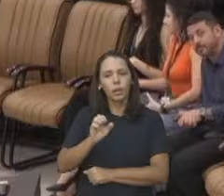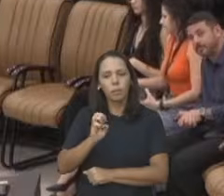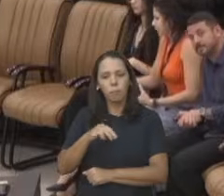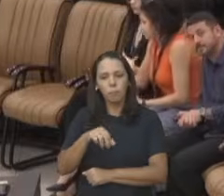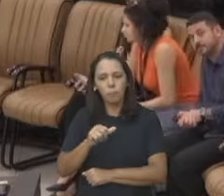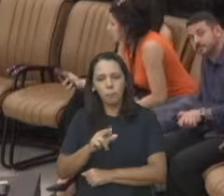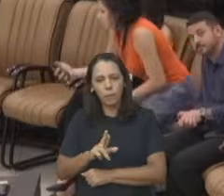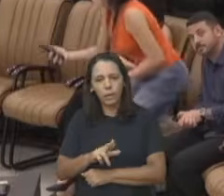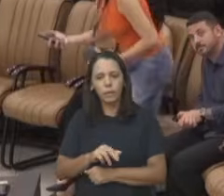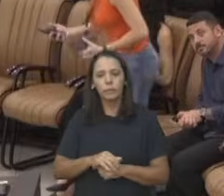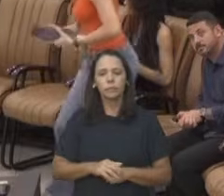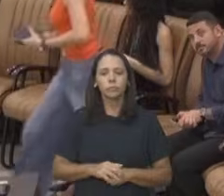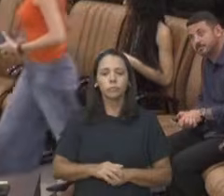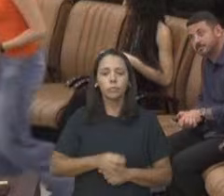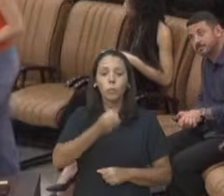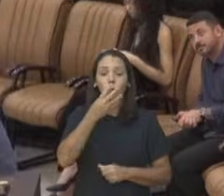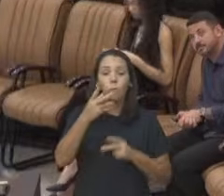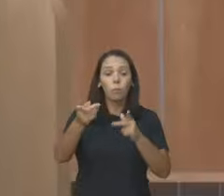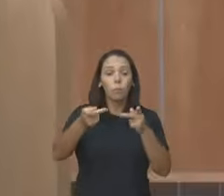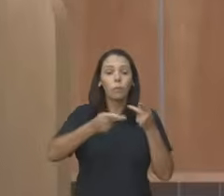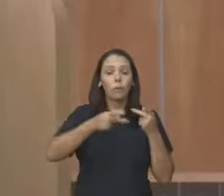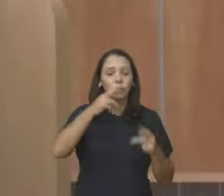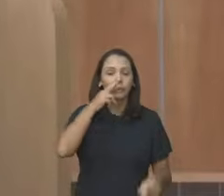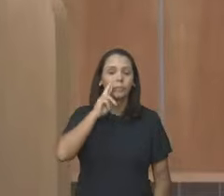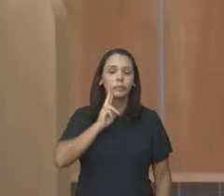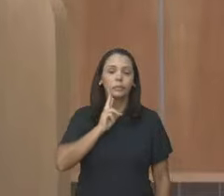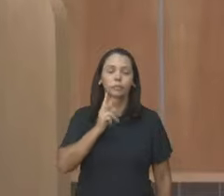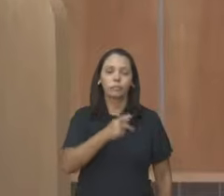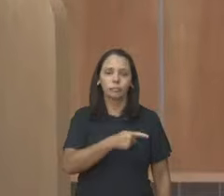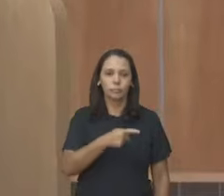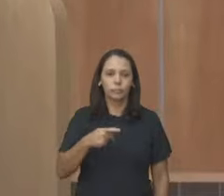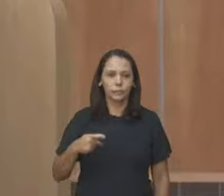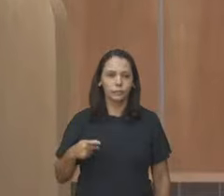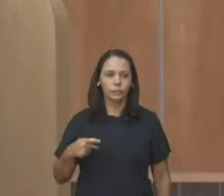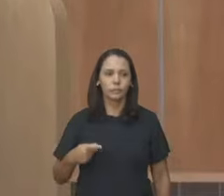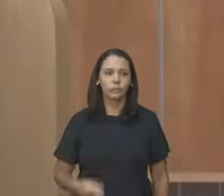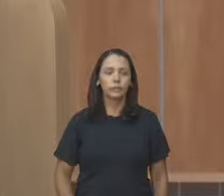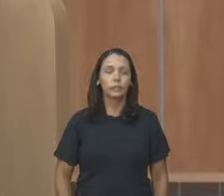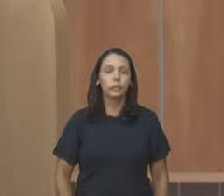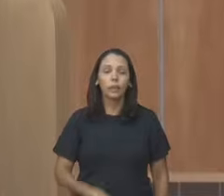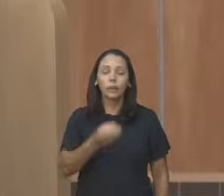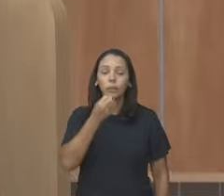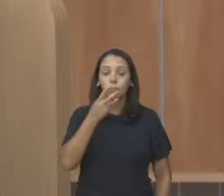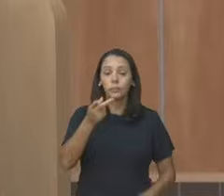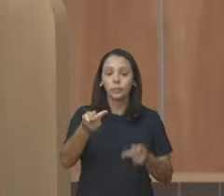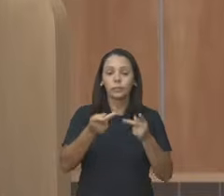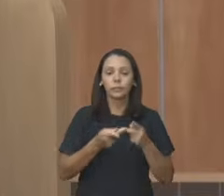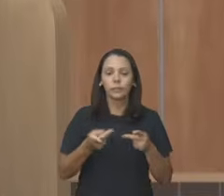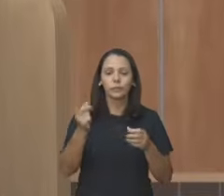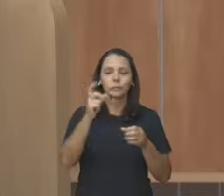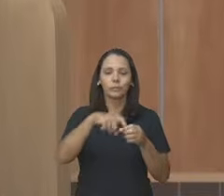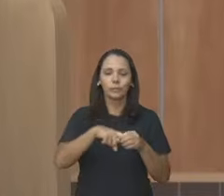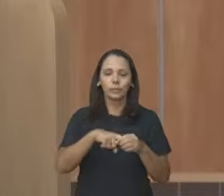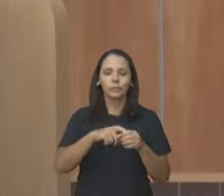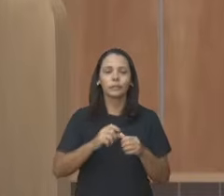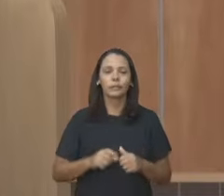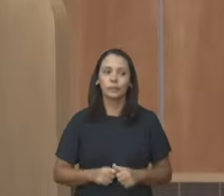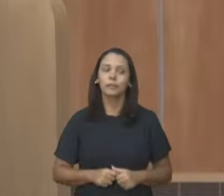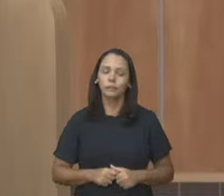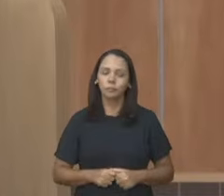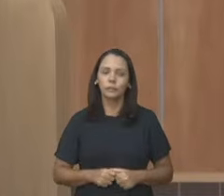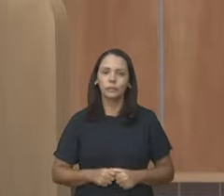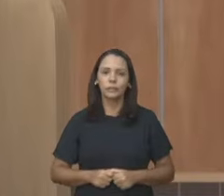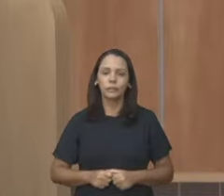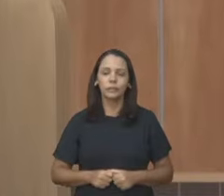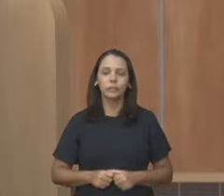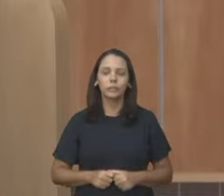Quero aqui dar as boas-vindas ao vereador pastor Rogério Timóteo, bem-vindo de volta a esta casa, que a gente possa